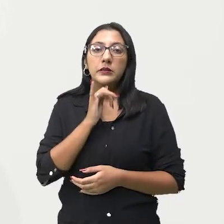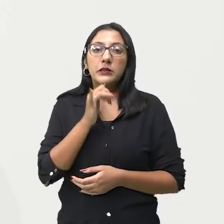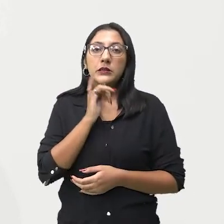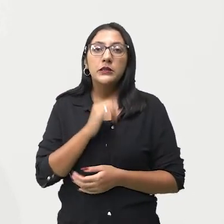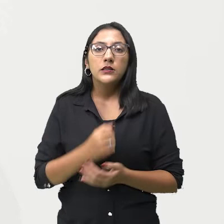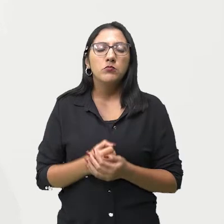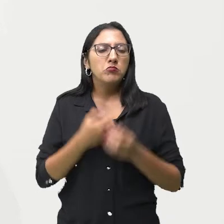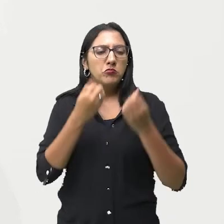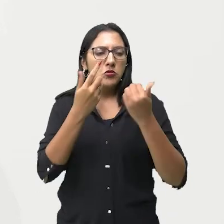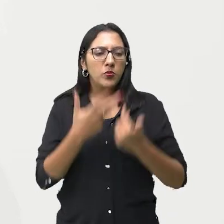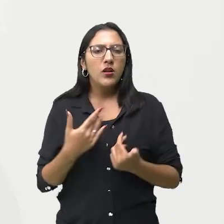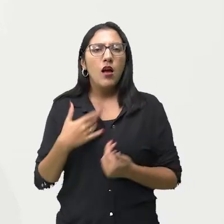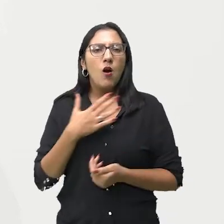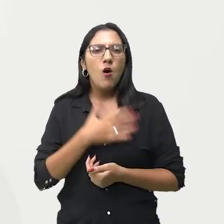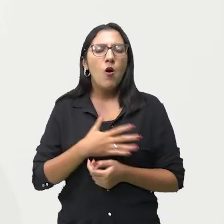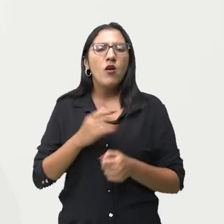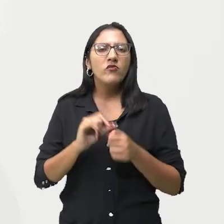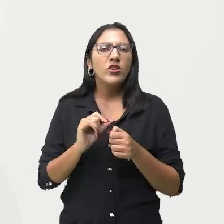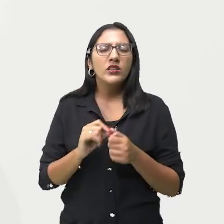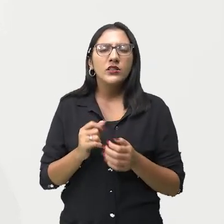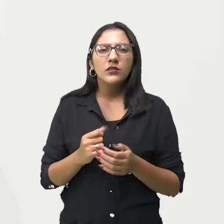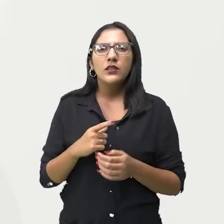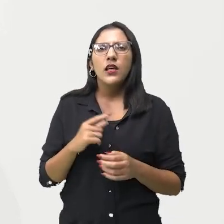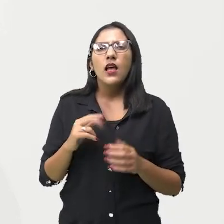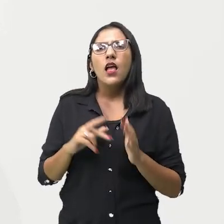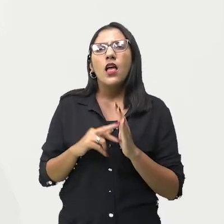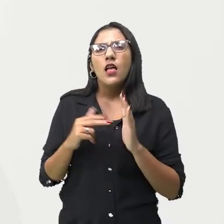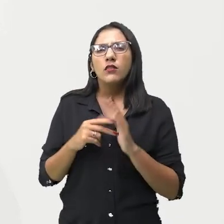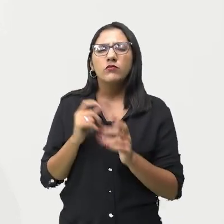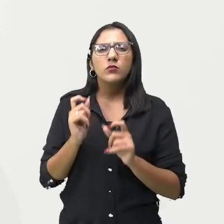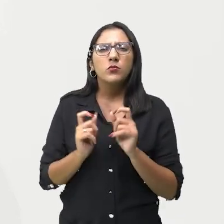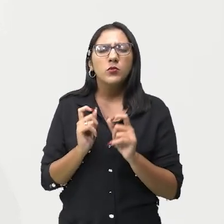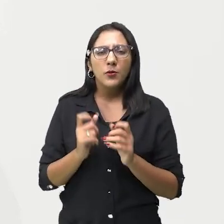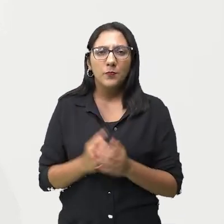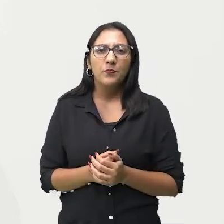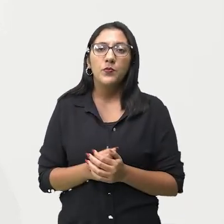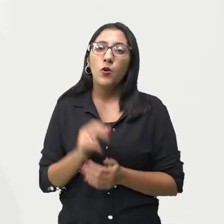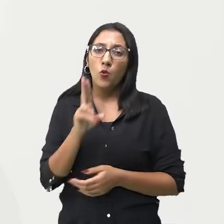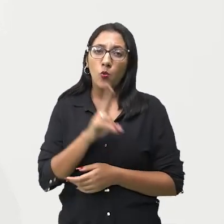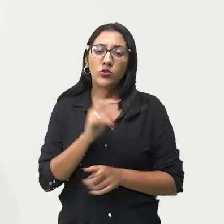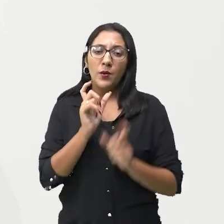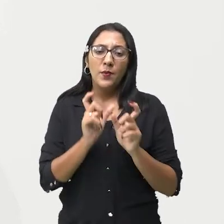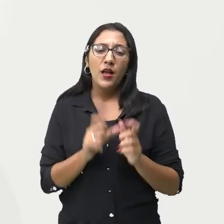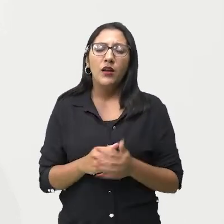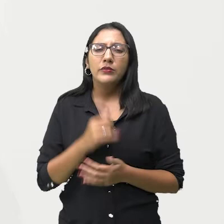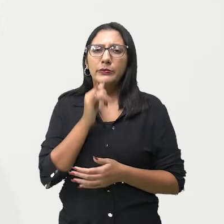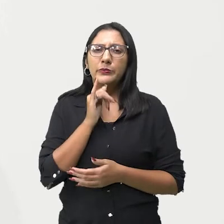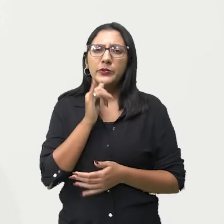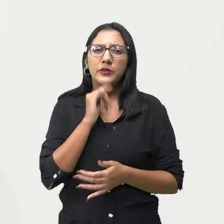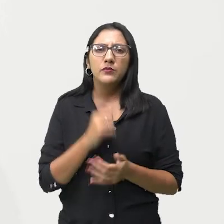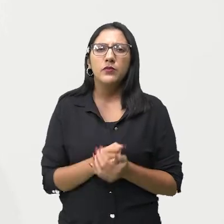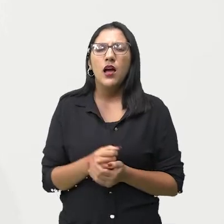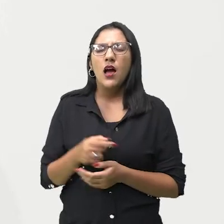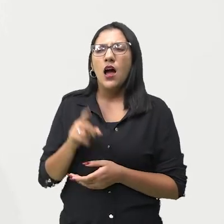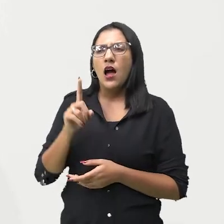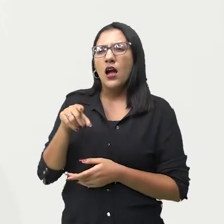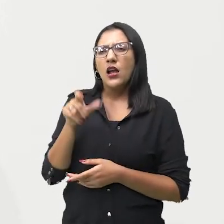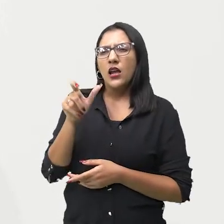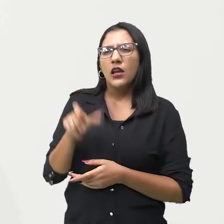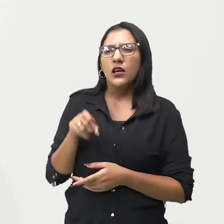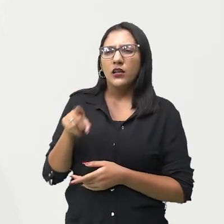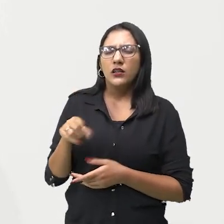seu hábito, normalmente utiliza o pretérito imperfeito. Ah, aquela moça,